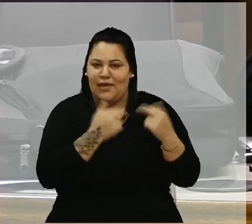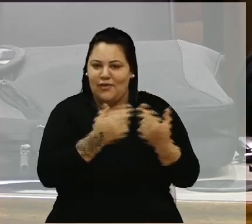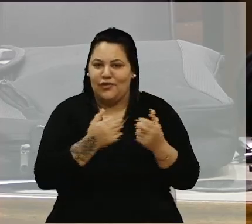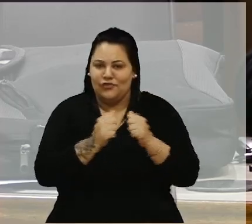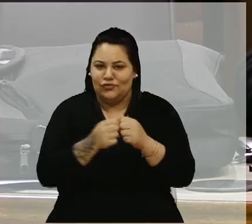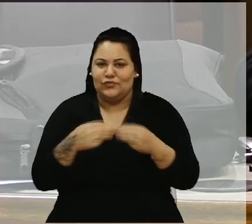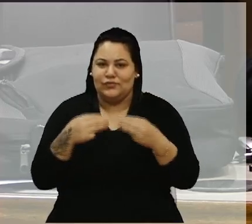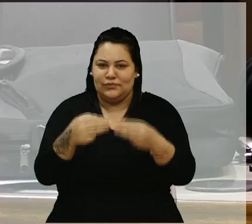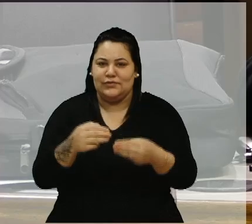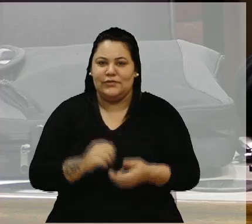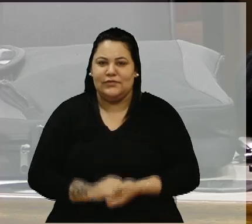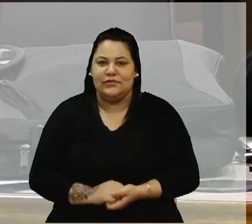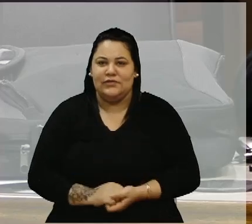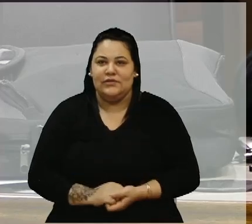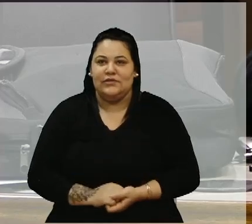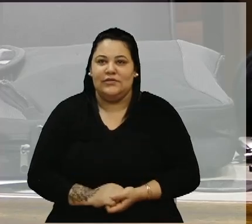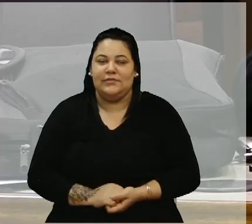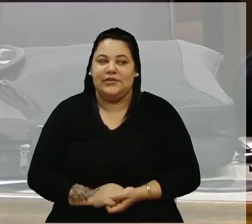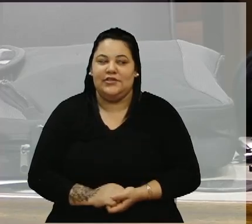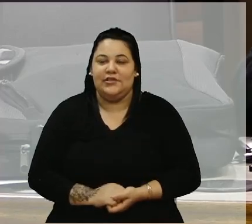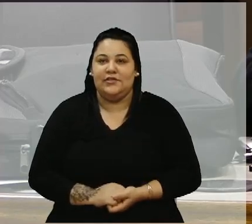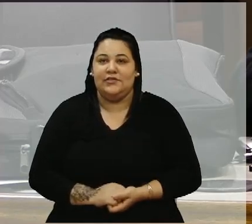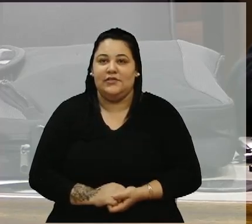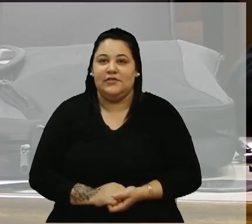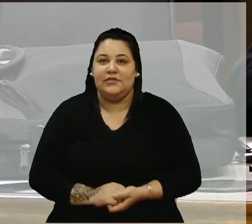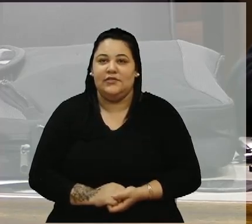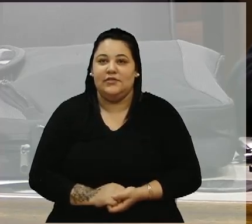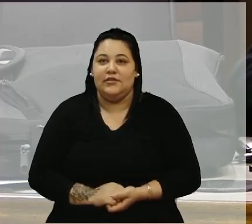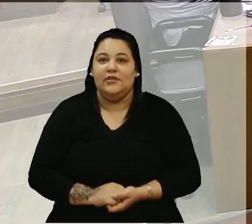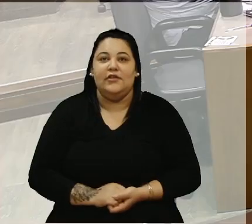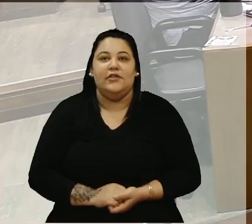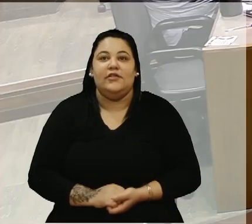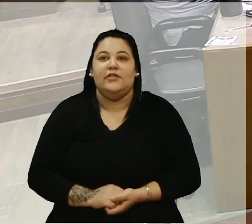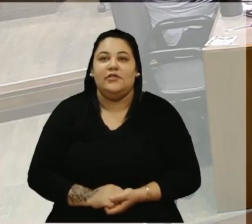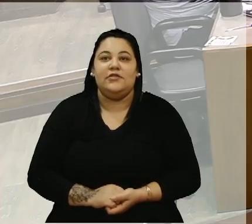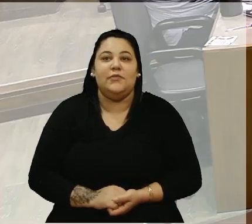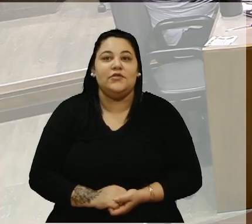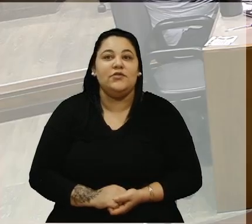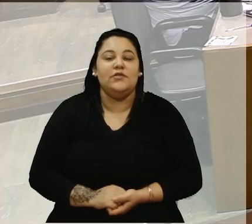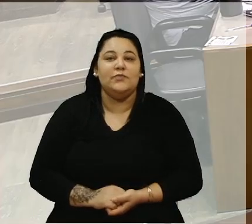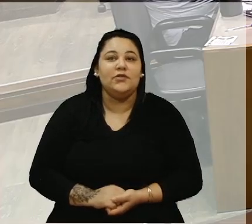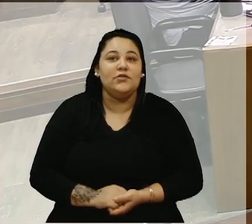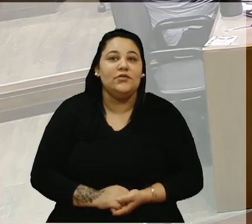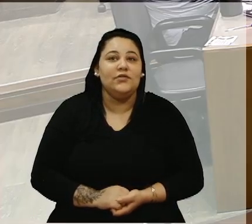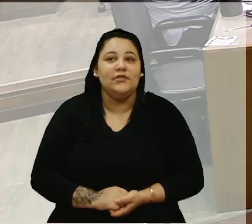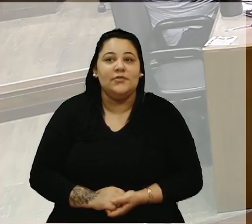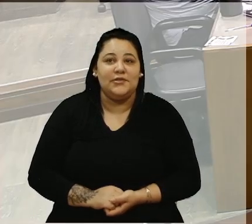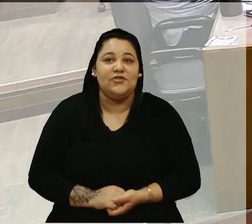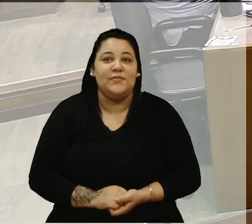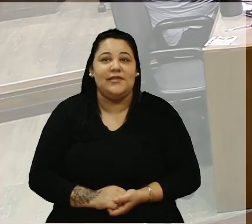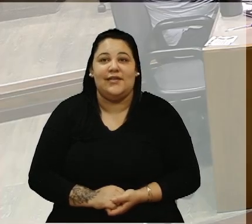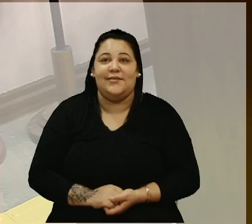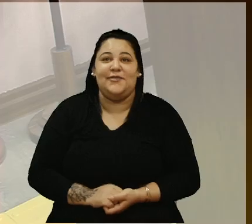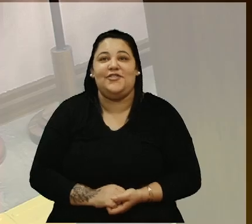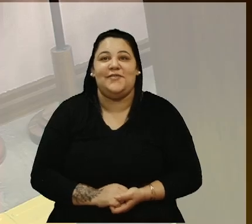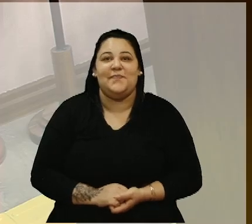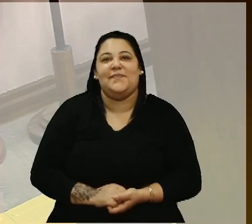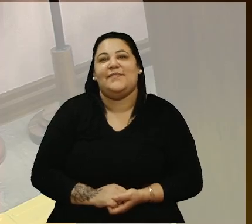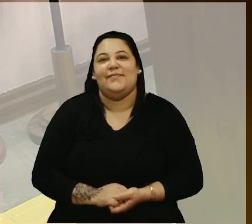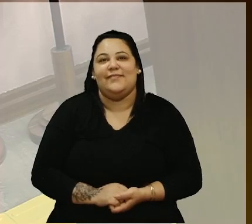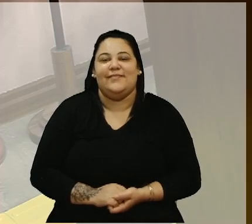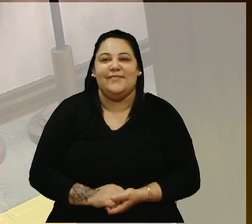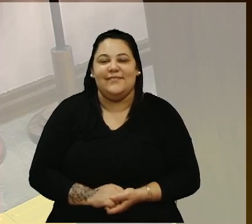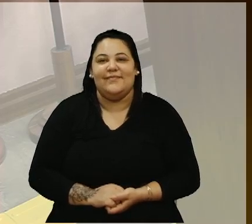ministra. Então de que jeito? Por telepatia a gente vai abrir leito? Obrigado. O hospital precisa ter garantias permanentes